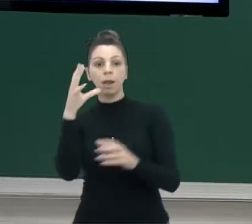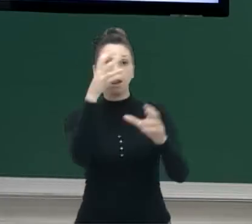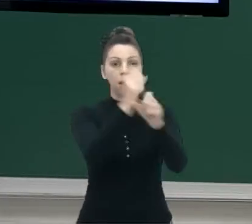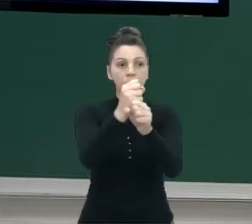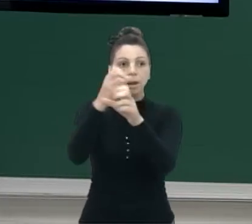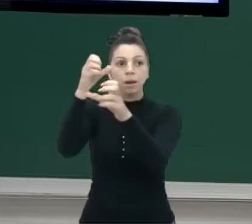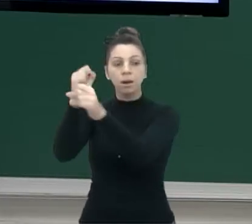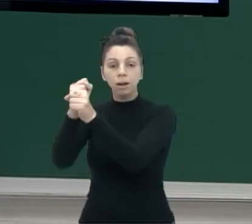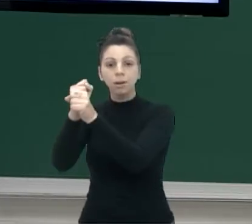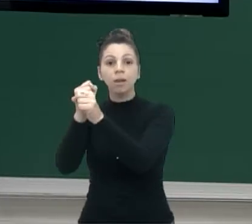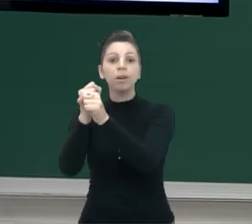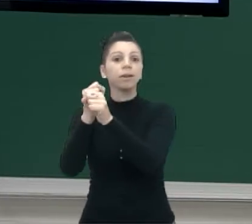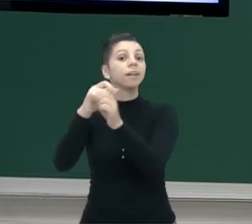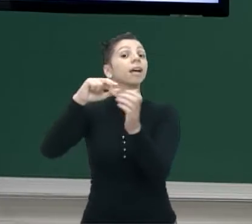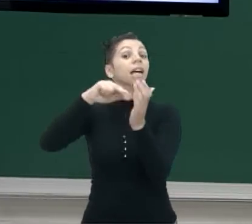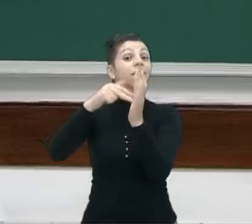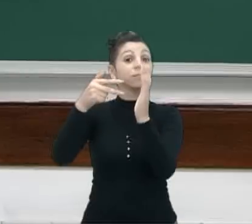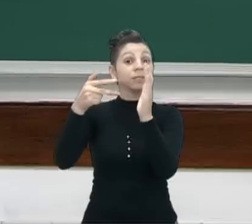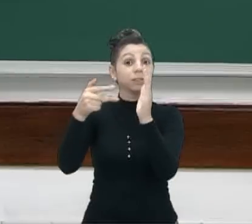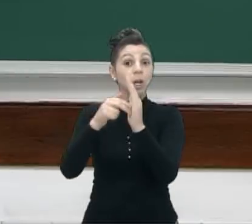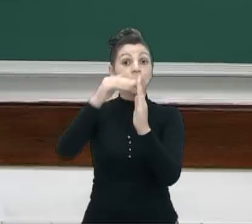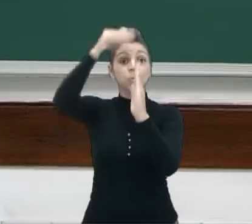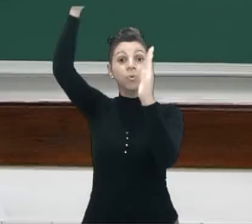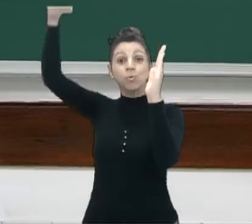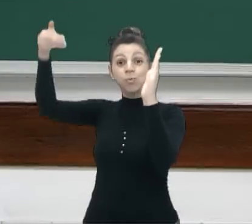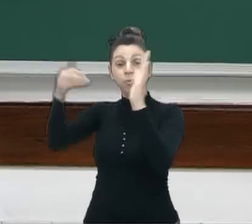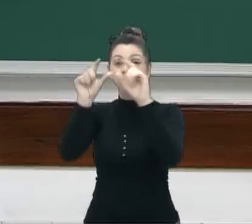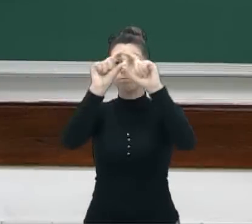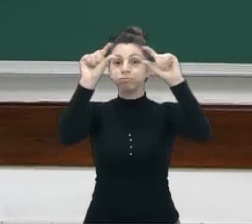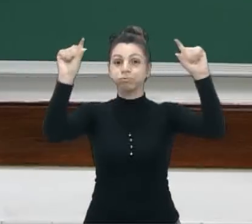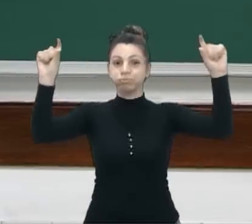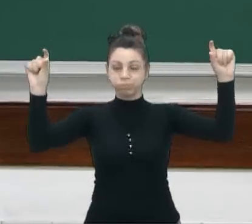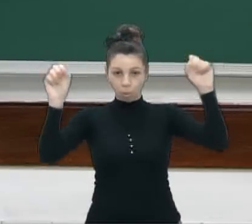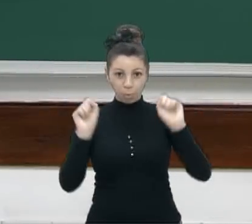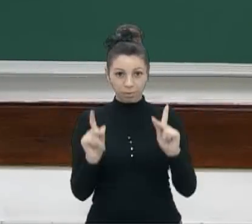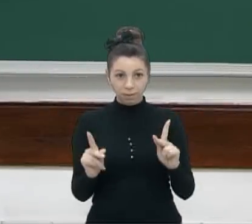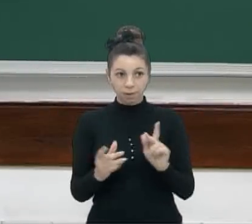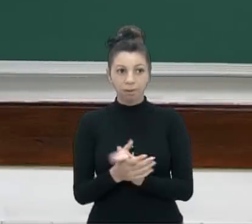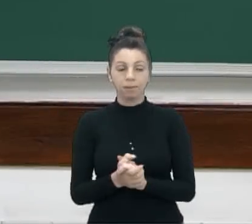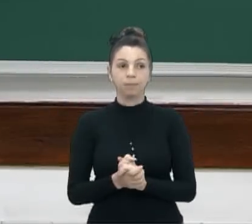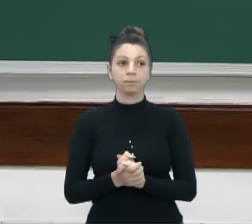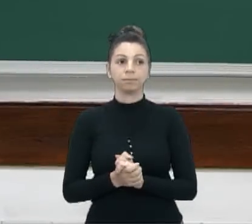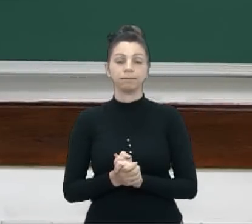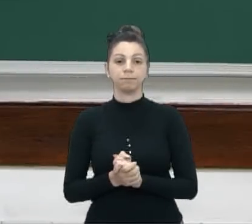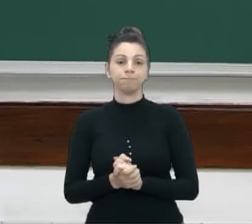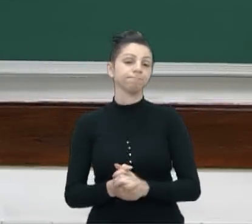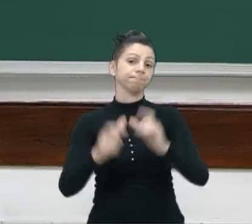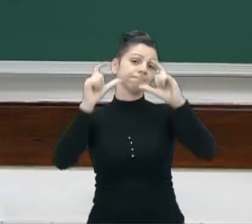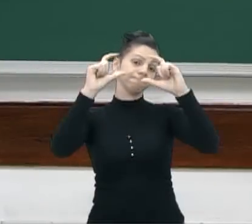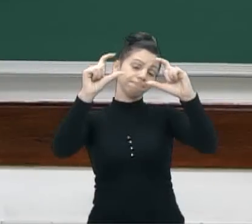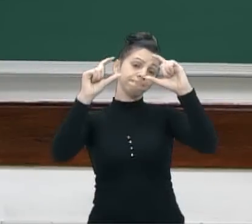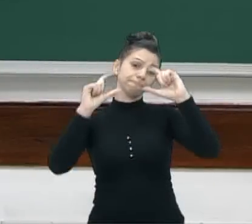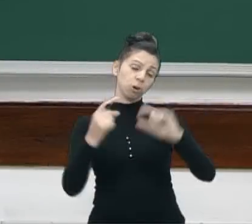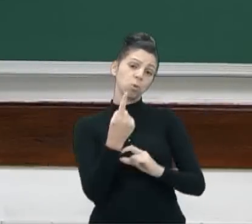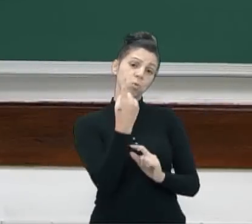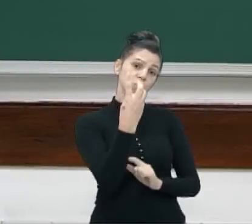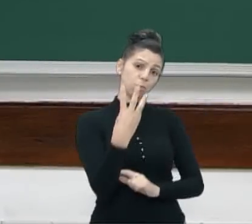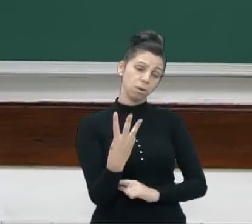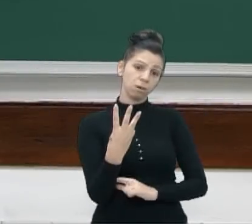meu inteiro. Beleza? Tudo bem? Muito bem. Mesma coisa para o